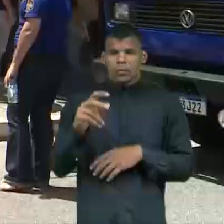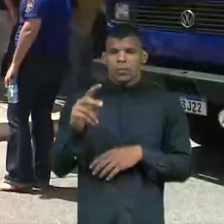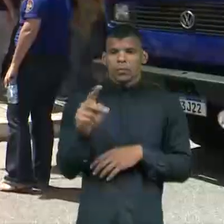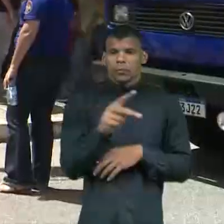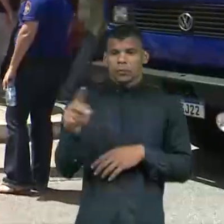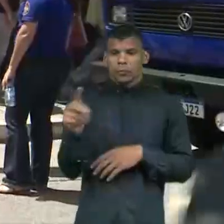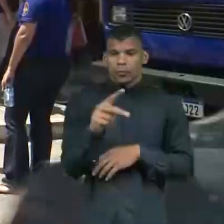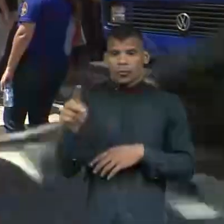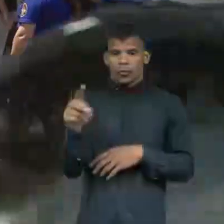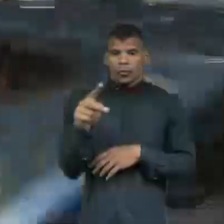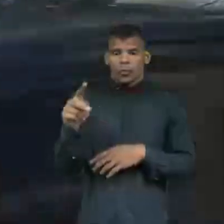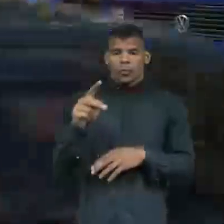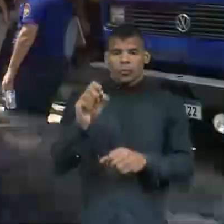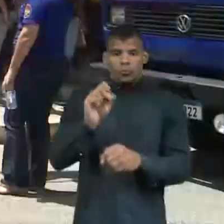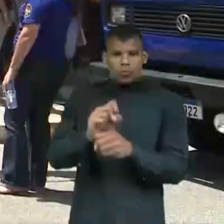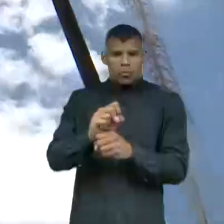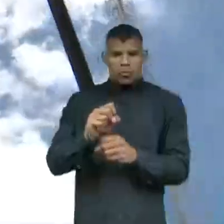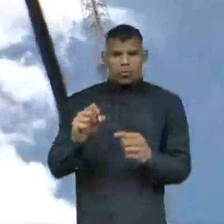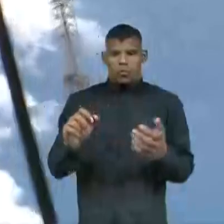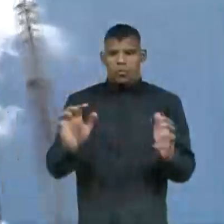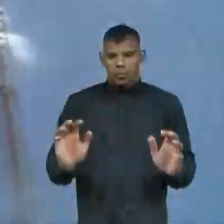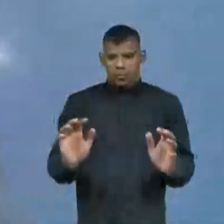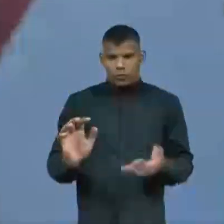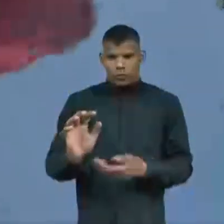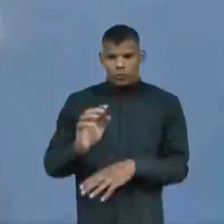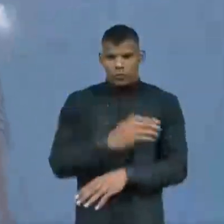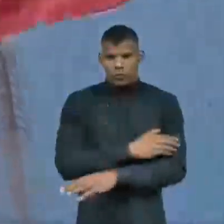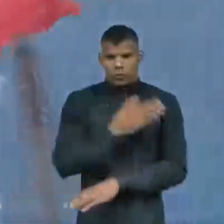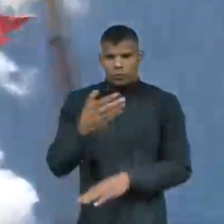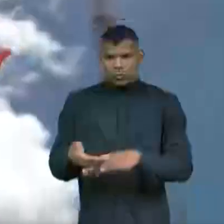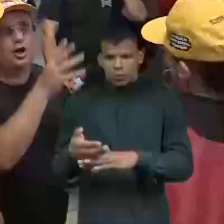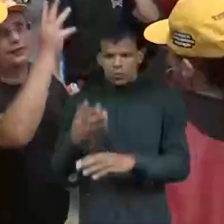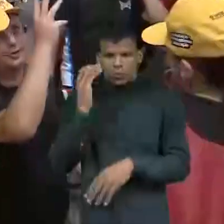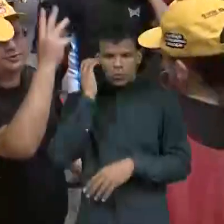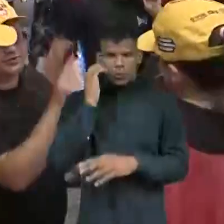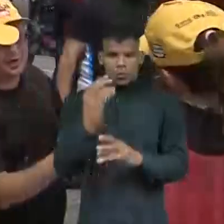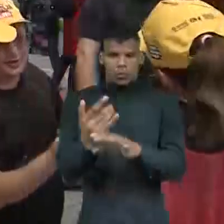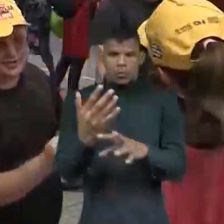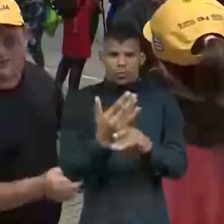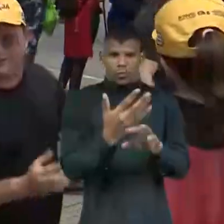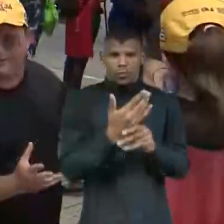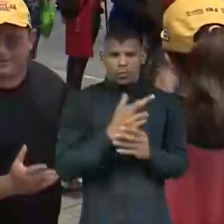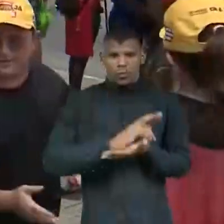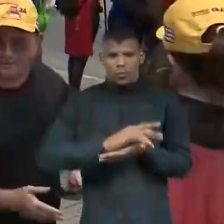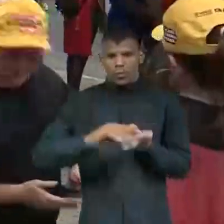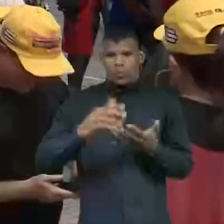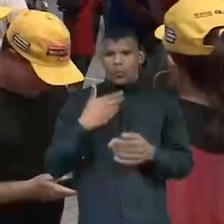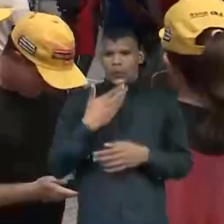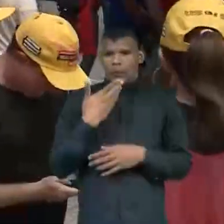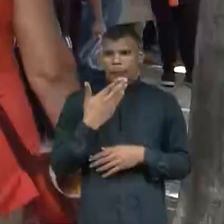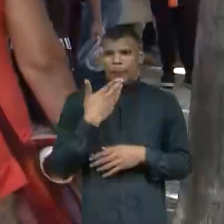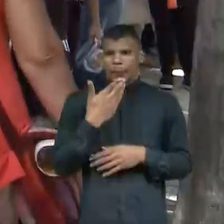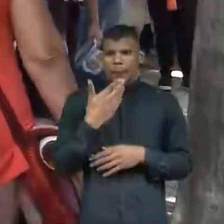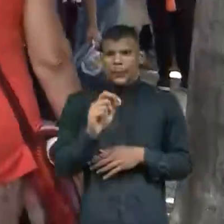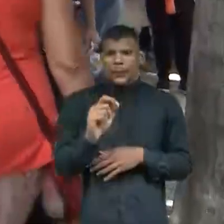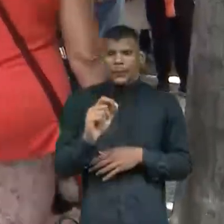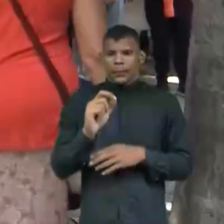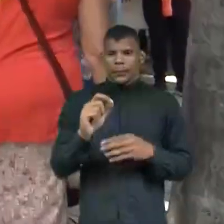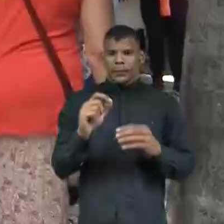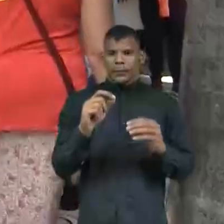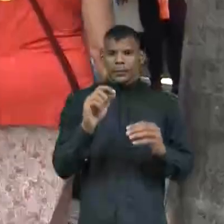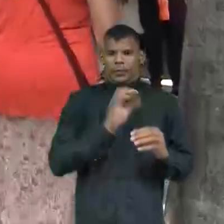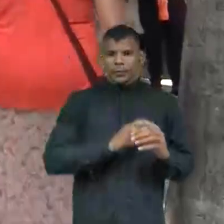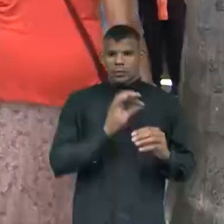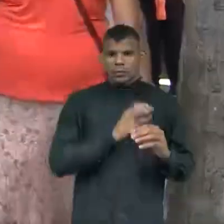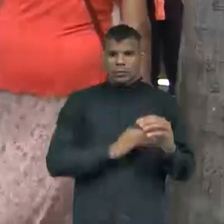estadual paralisaram as atividades durante todo o dia em várias cidades. Eles reivindicam a aplicação do reajuste do piso salarial